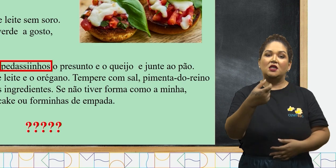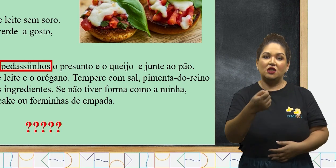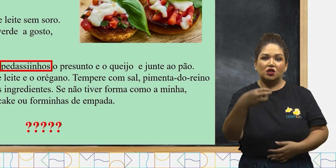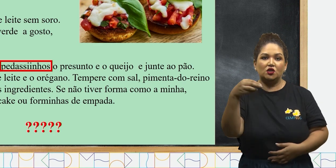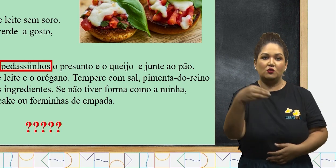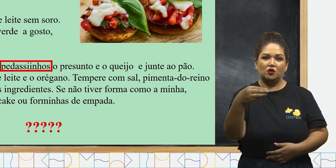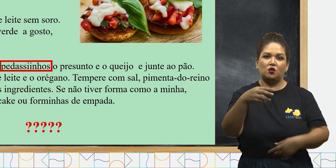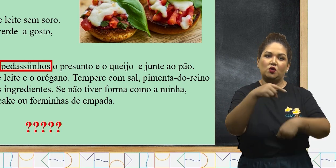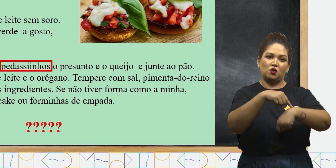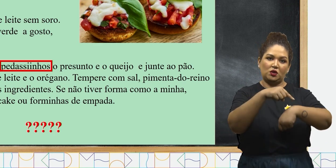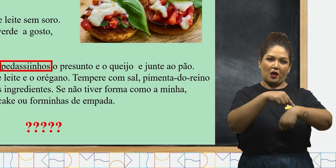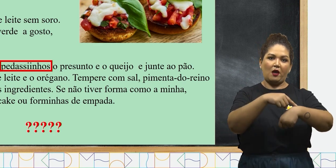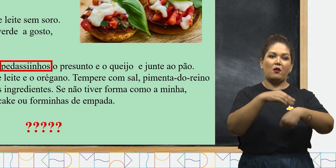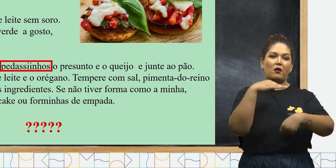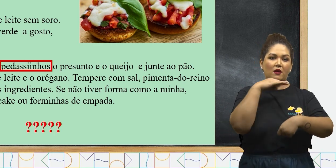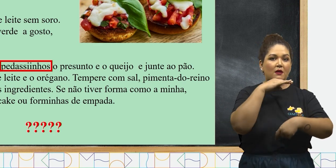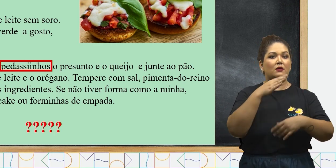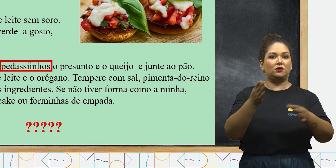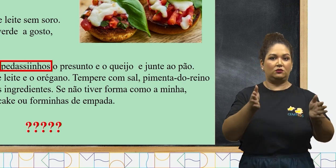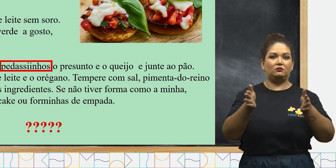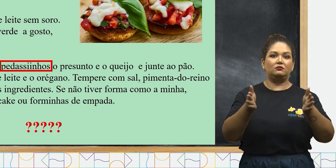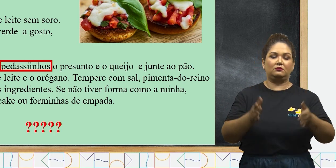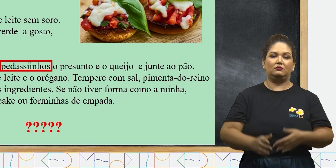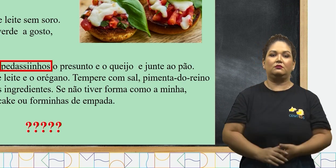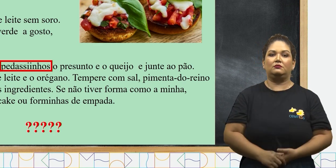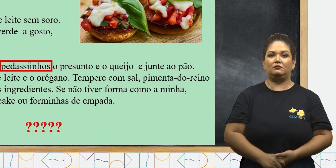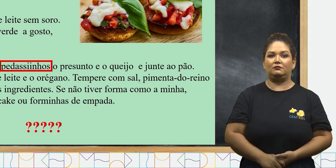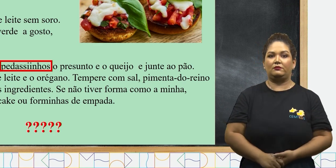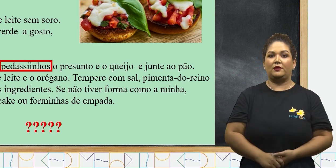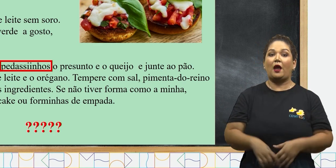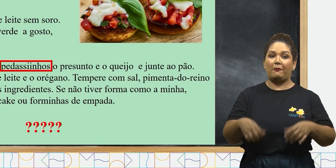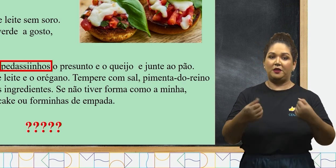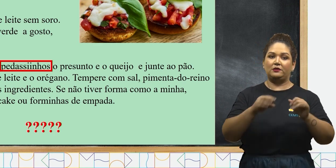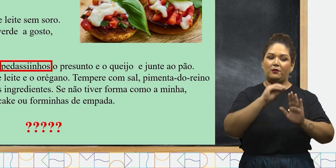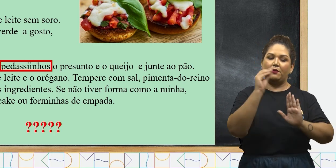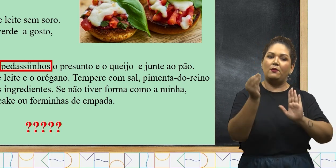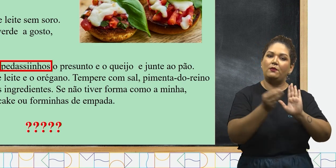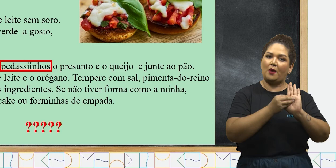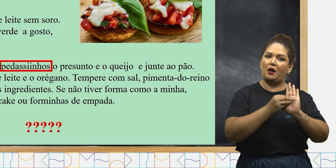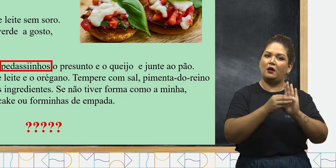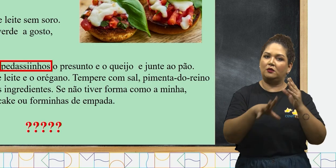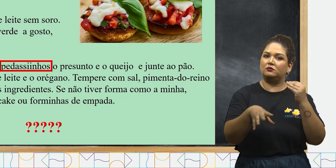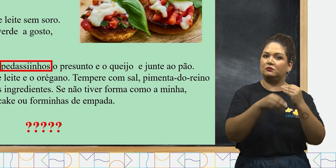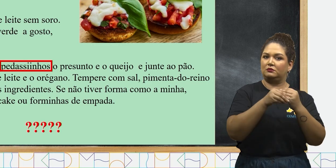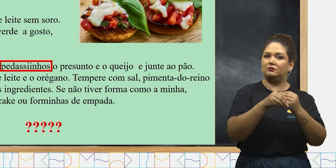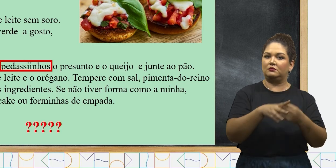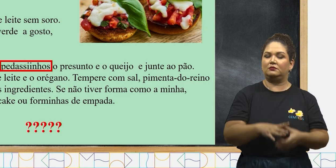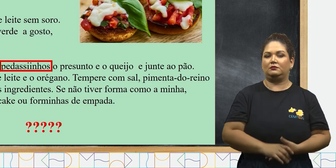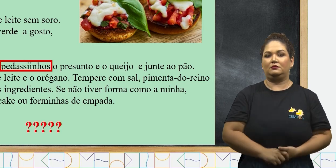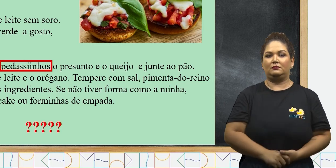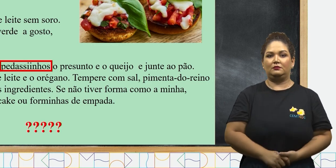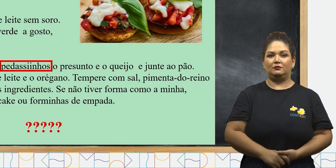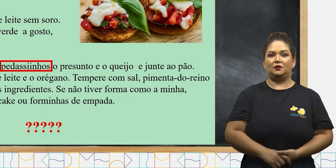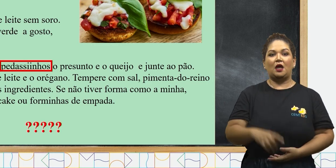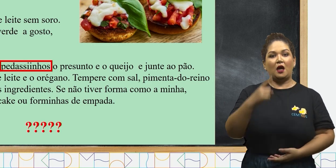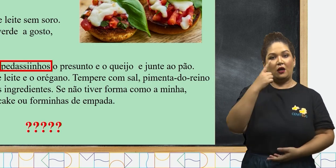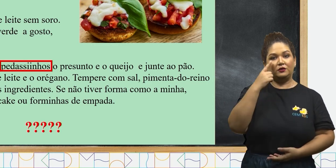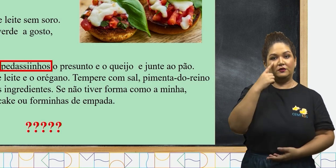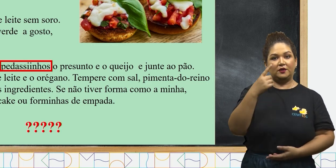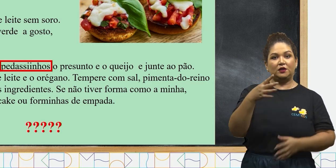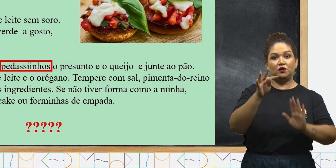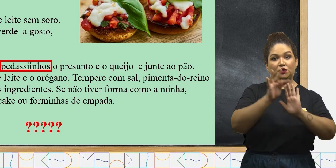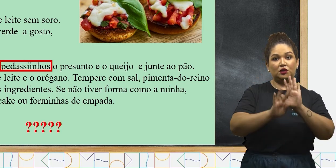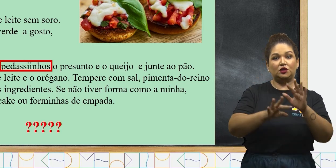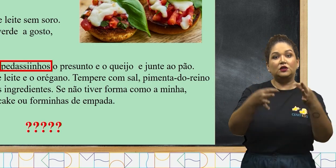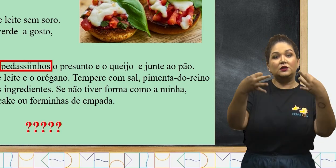minutos. Precisaremos acrescentar esta informação. Veja agora como ficou